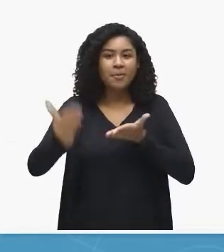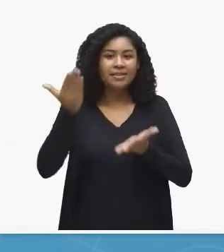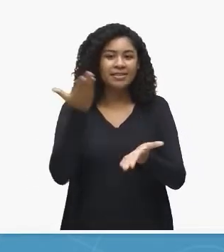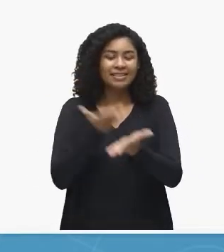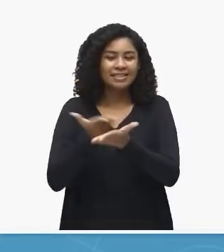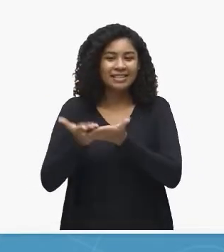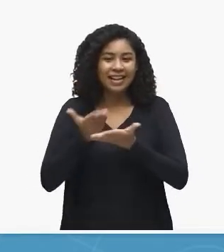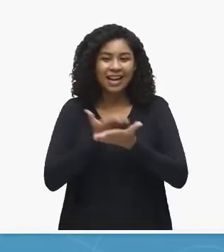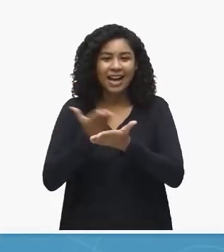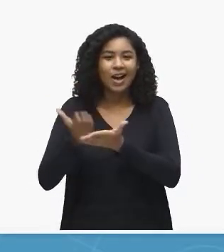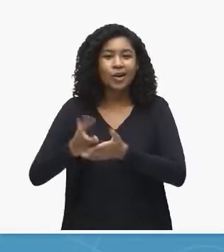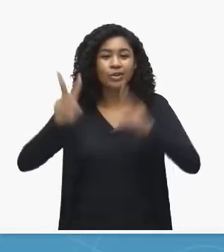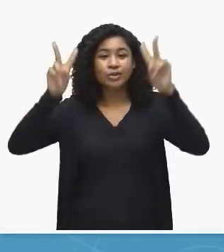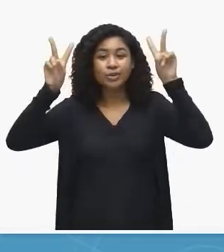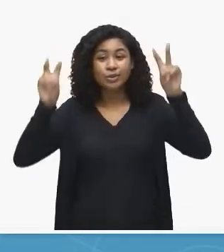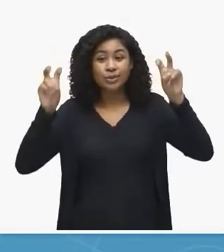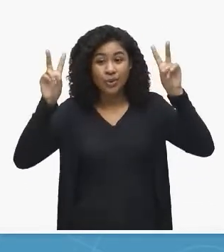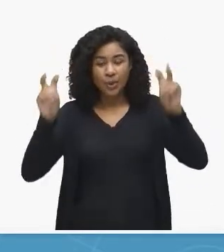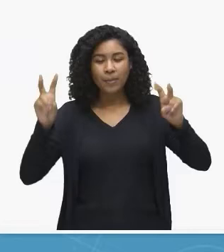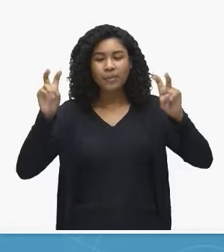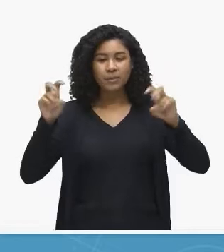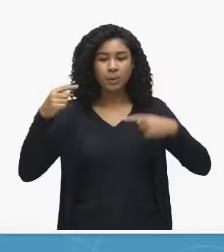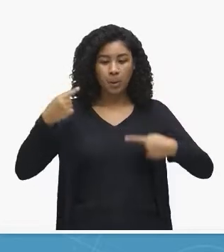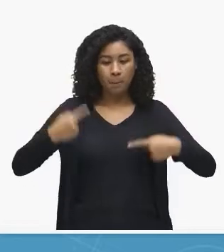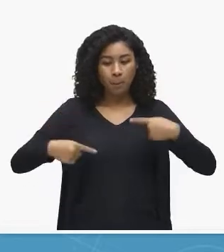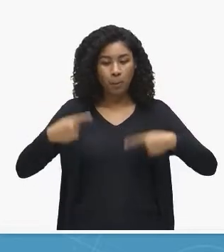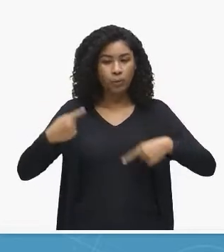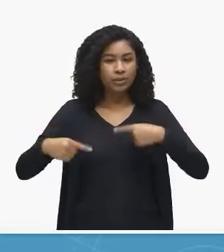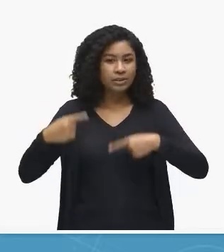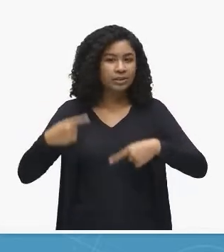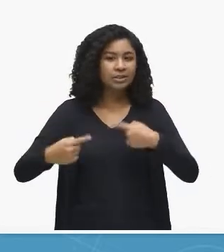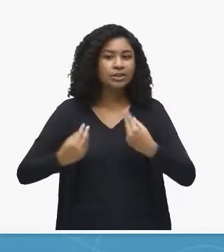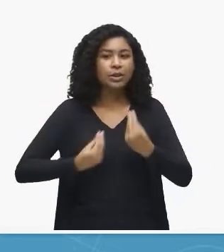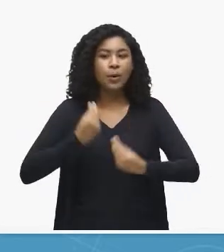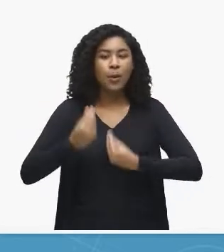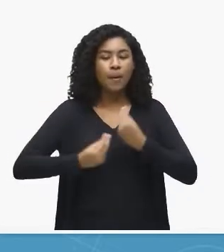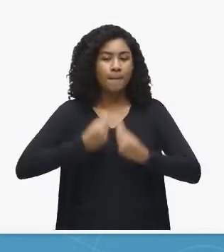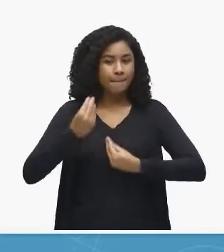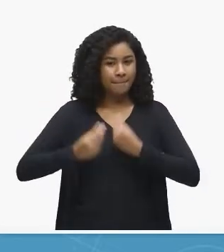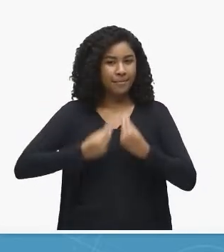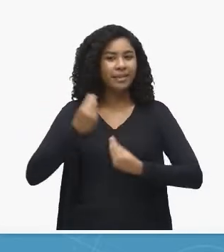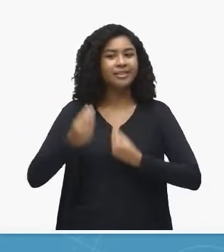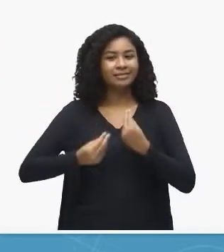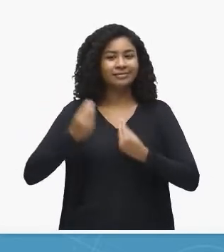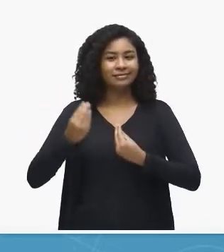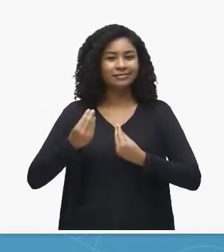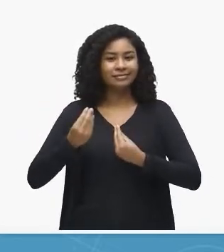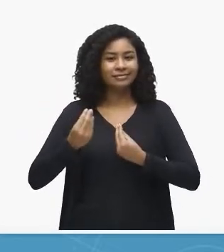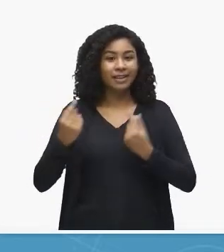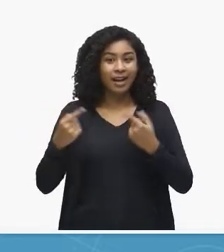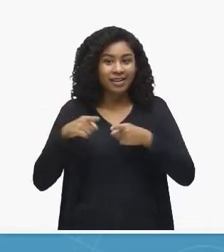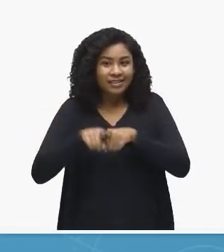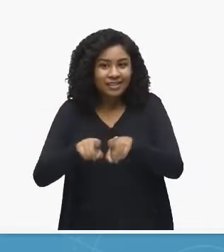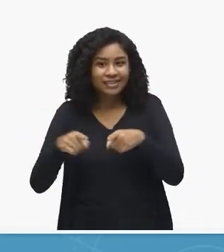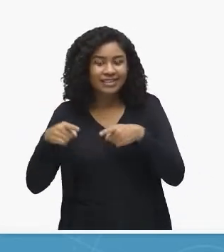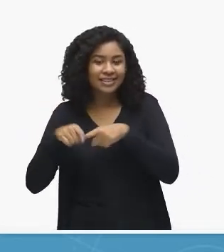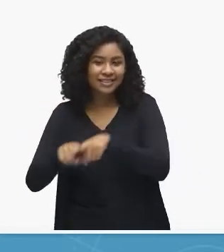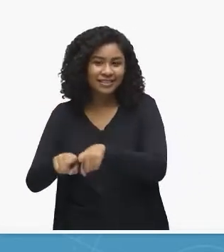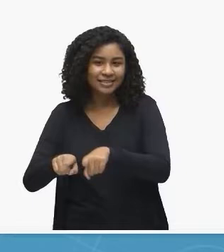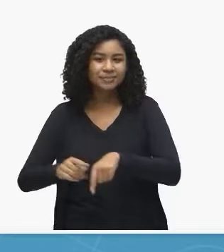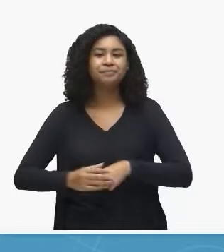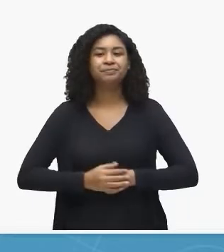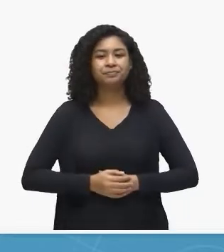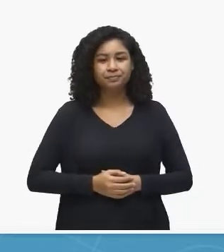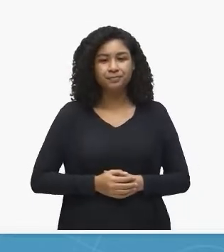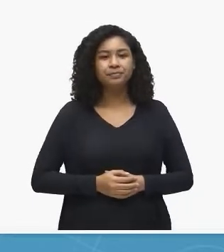aula falando aí um pouco das políticas de alianças. Isso mesmo, quando nós falamos sobre